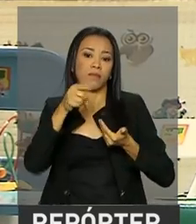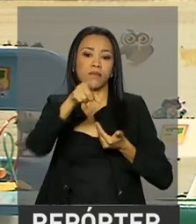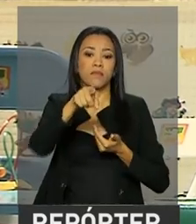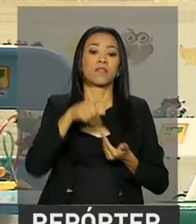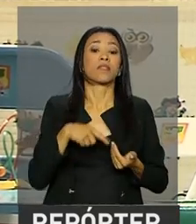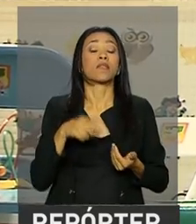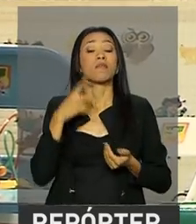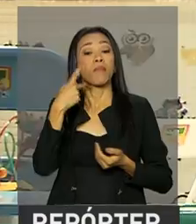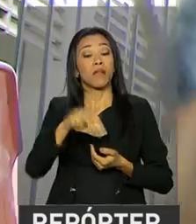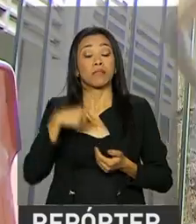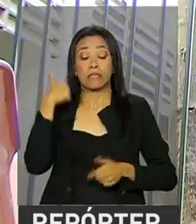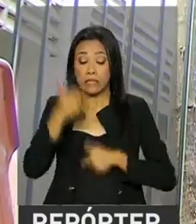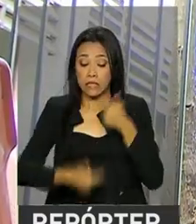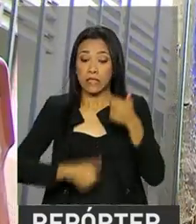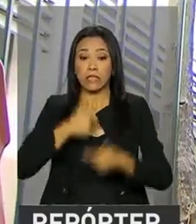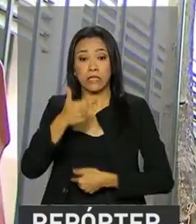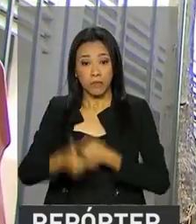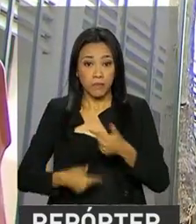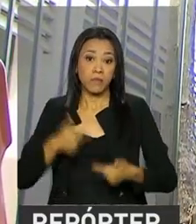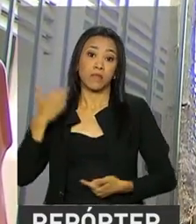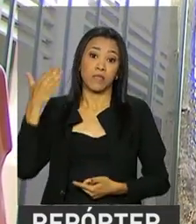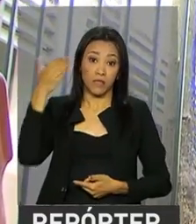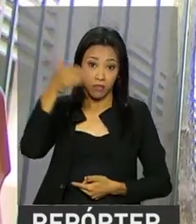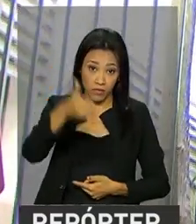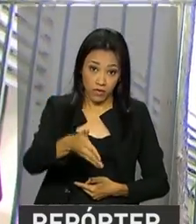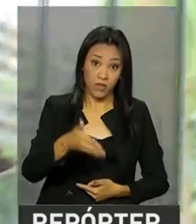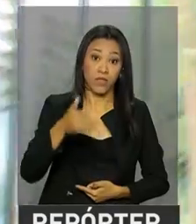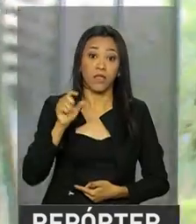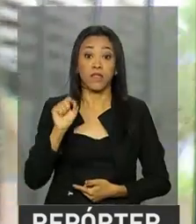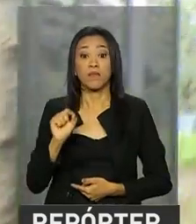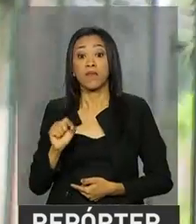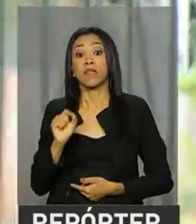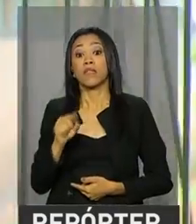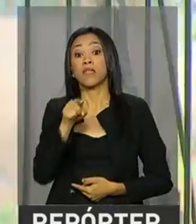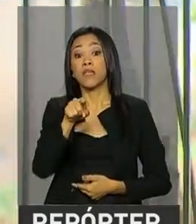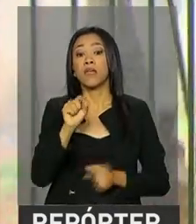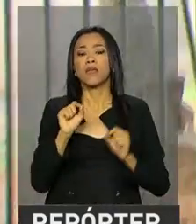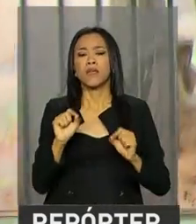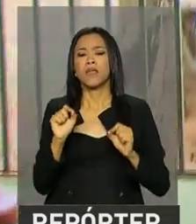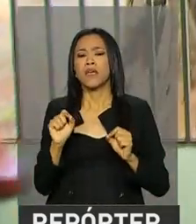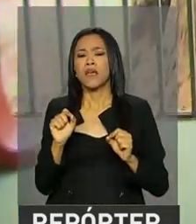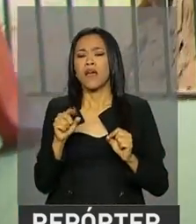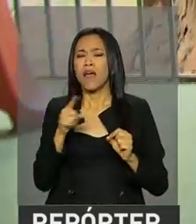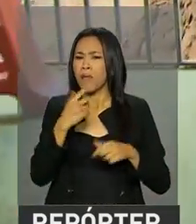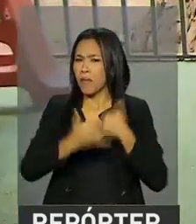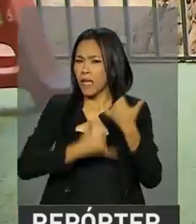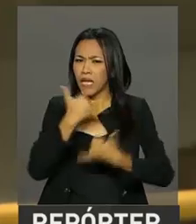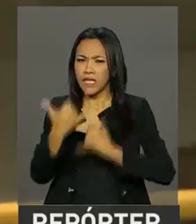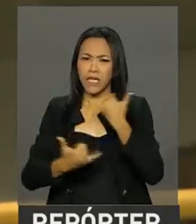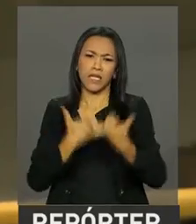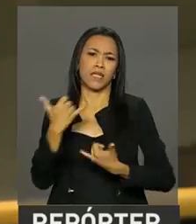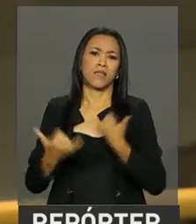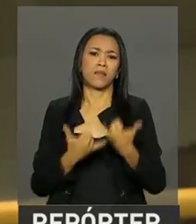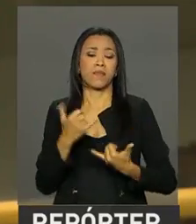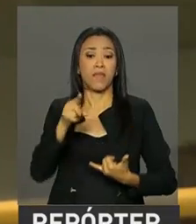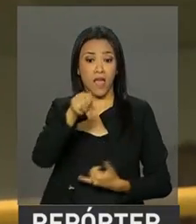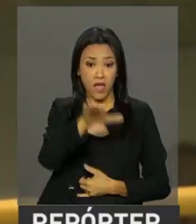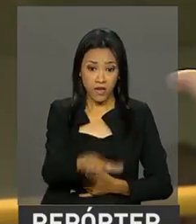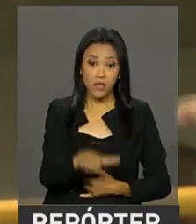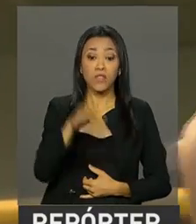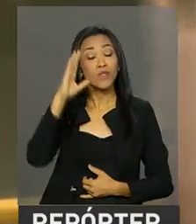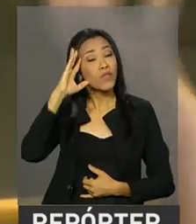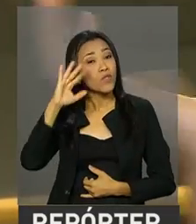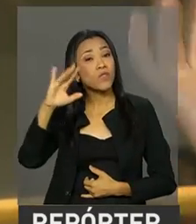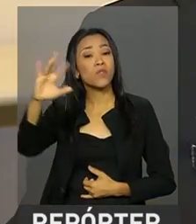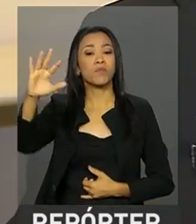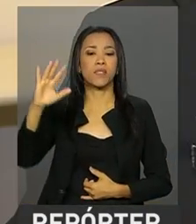amenizar a rotina cansativa, Lohane gosta de brincar no parquinho do hospital. Entre uma brincadeira e outra, a menina sonha com